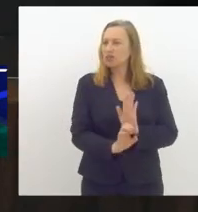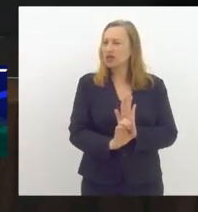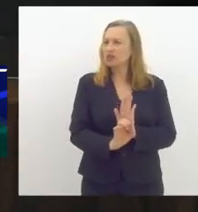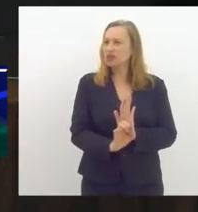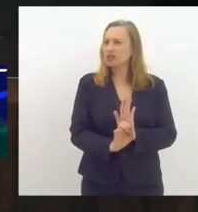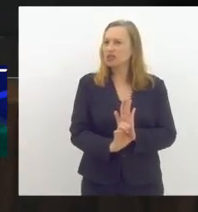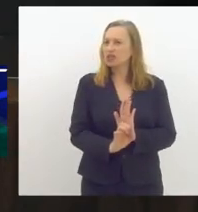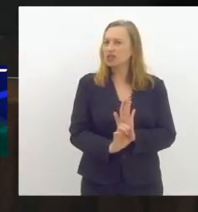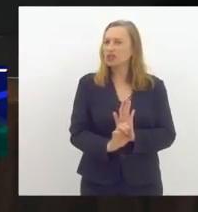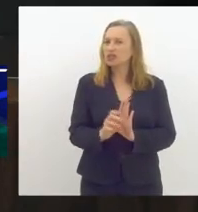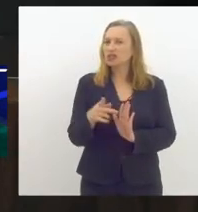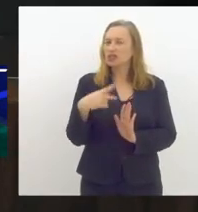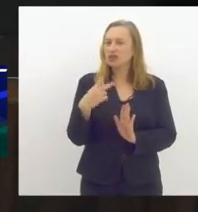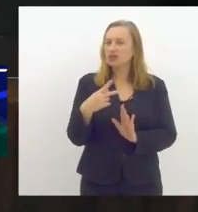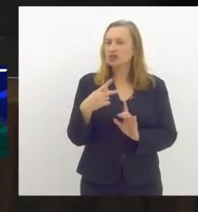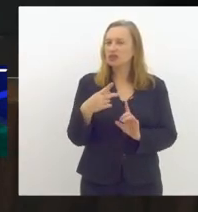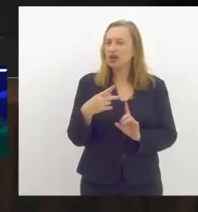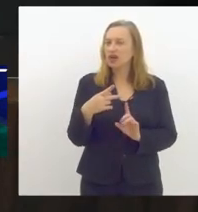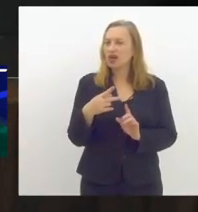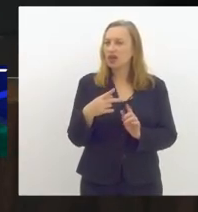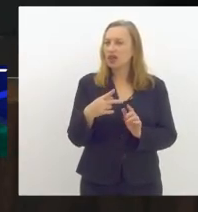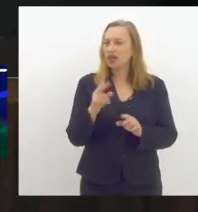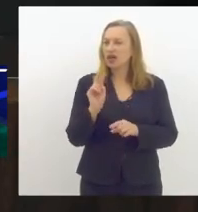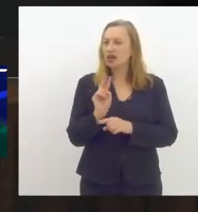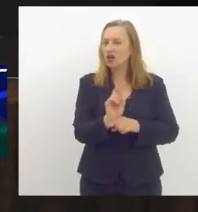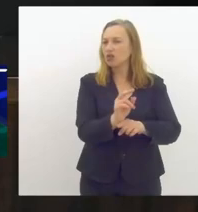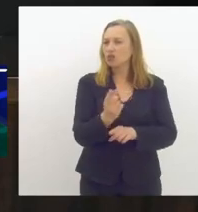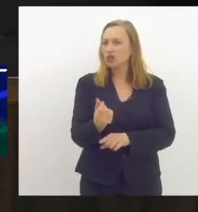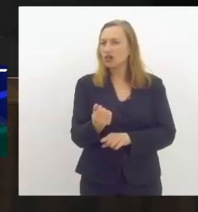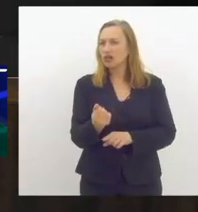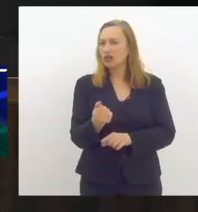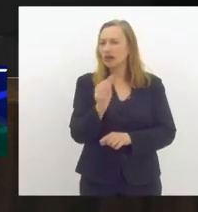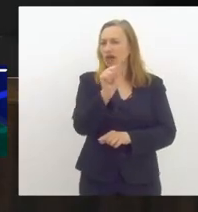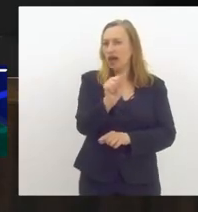trata da extensão do crédito para aplicativos